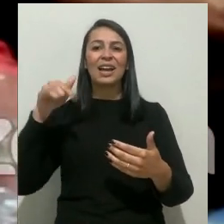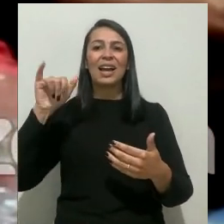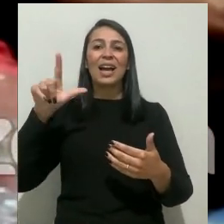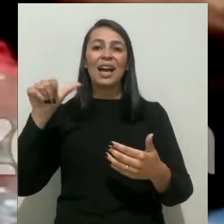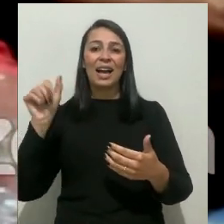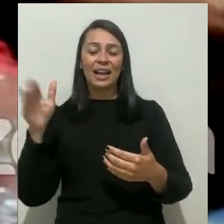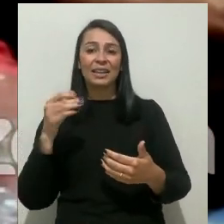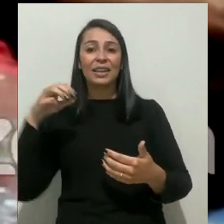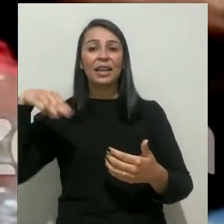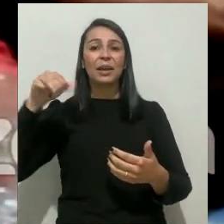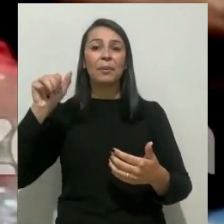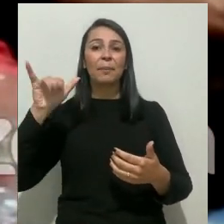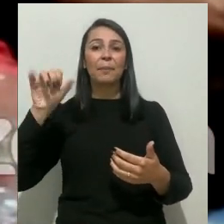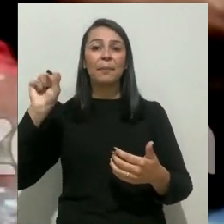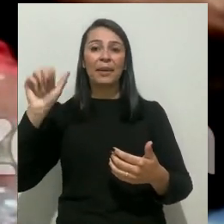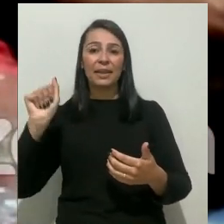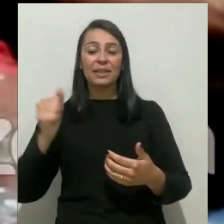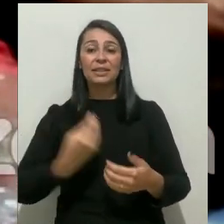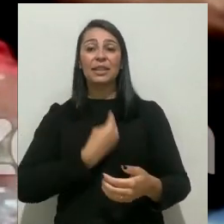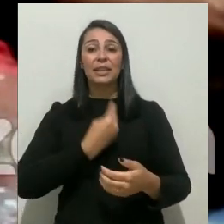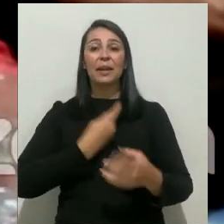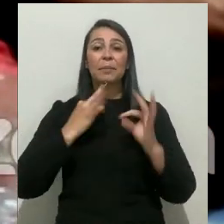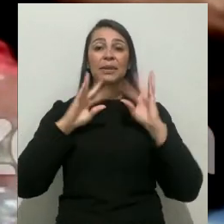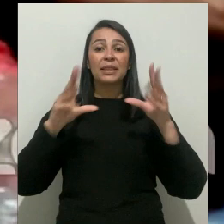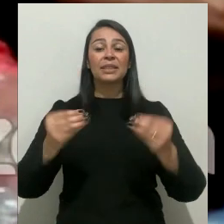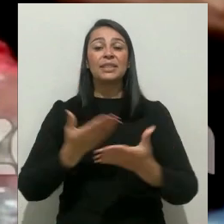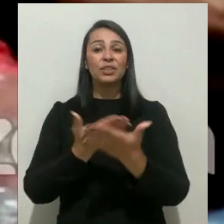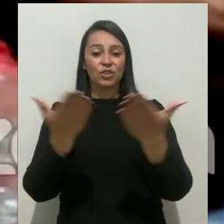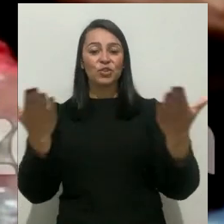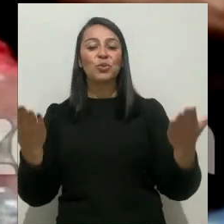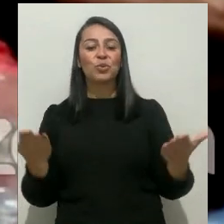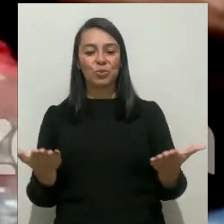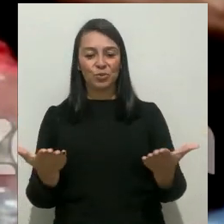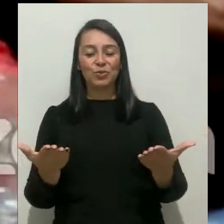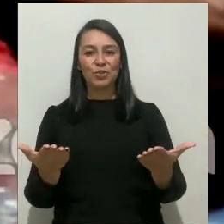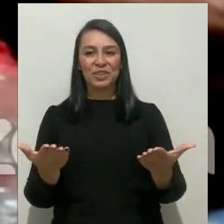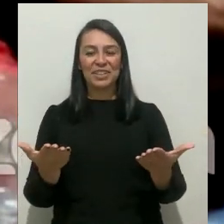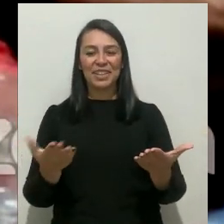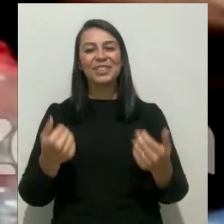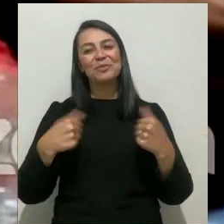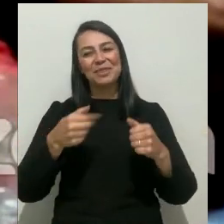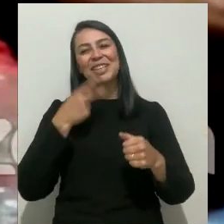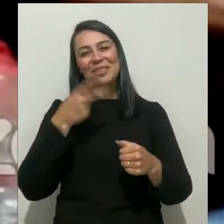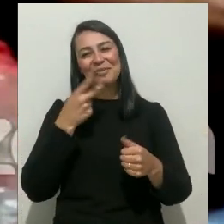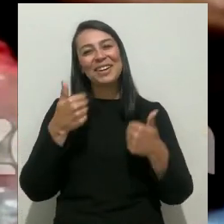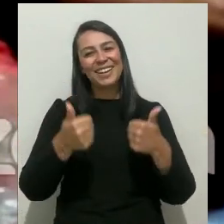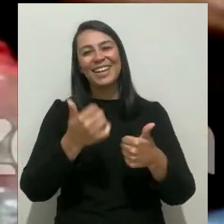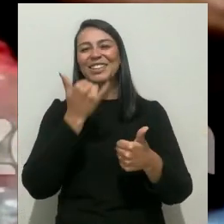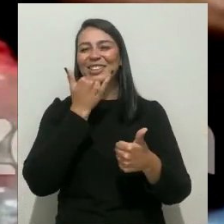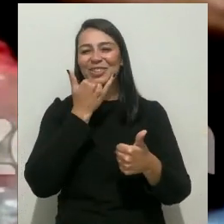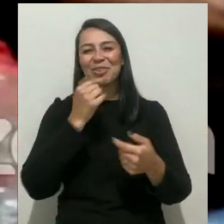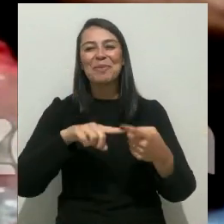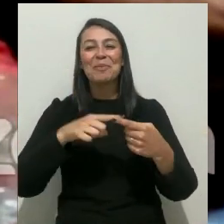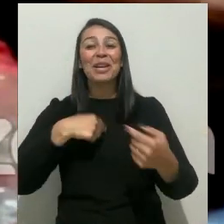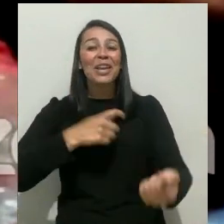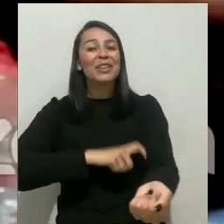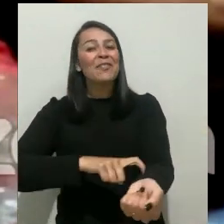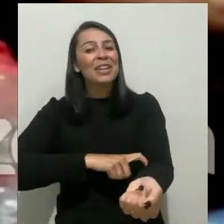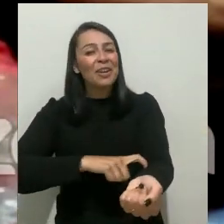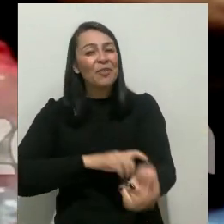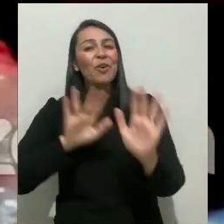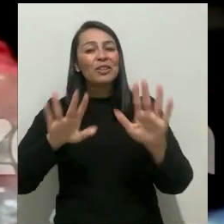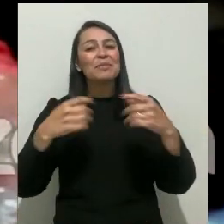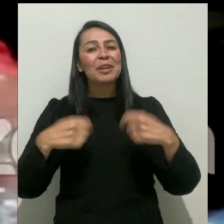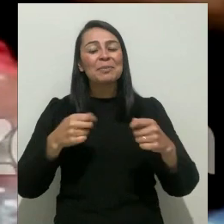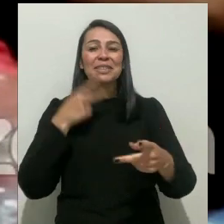Maísa e a presença de todos vocês. Assim, que eu esqueci de falar no início, desculpa, porque eu estava muito nervosa, mas eu não podia